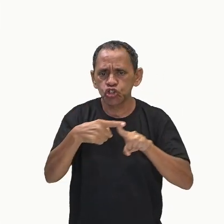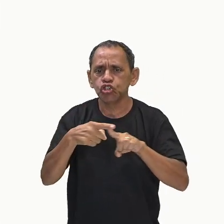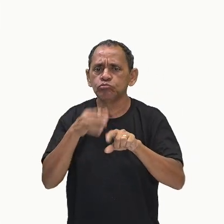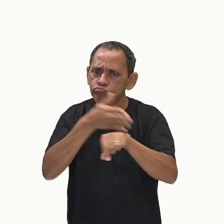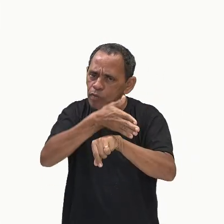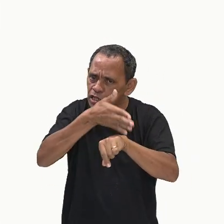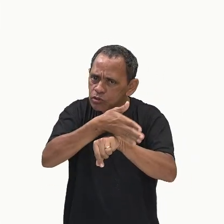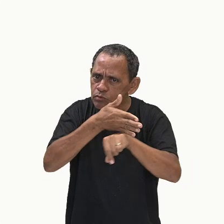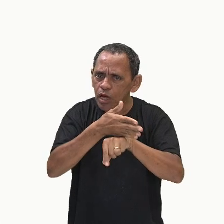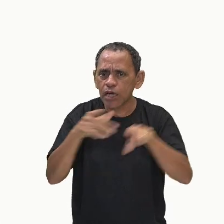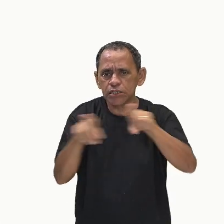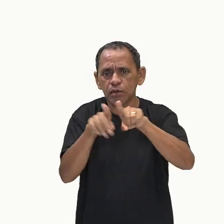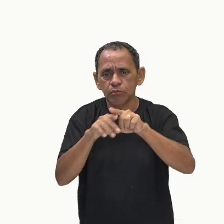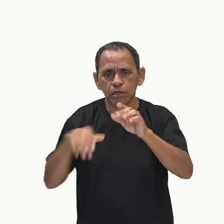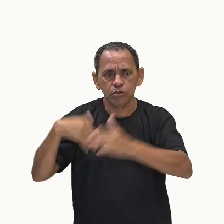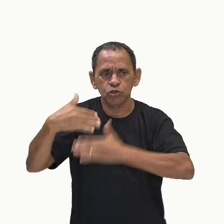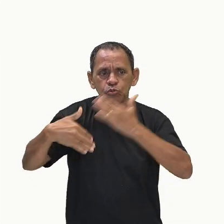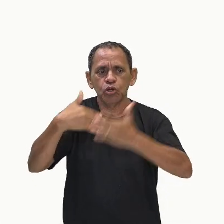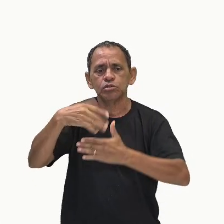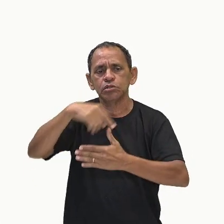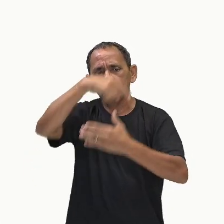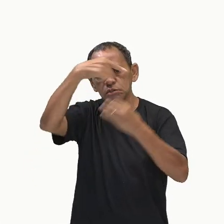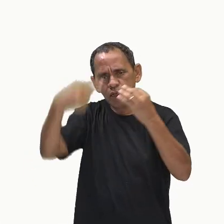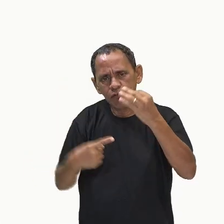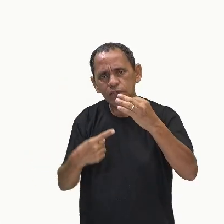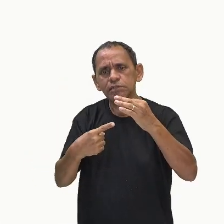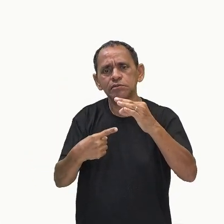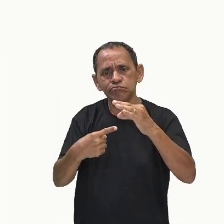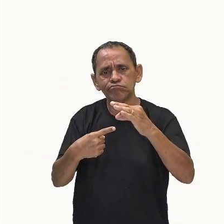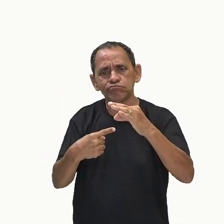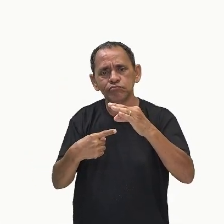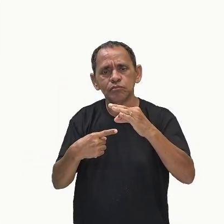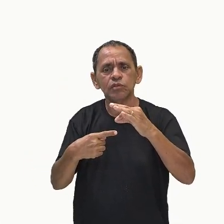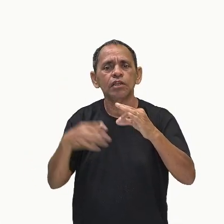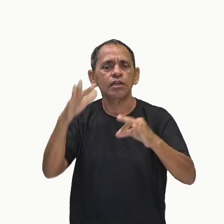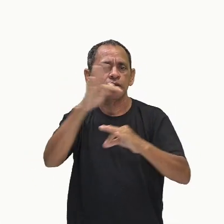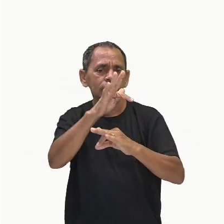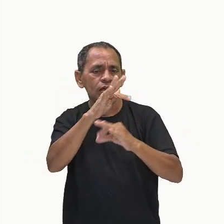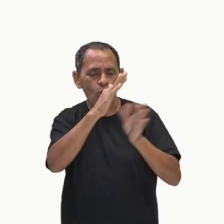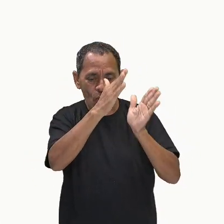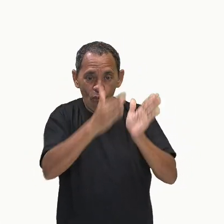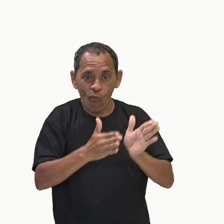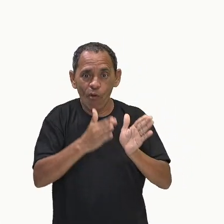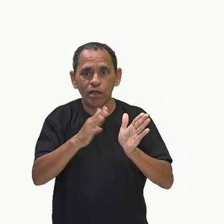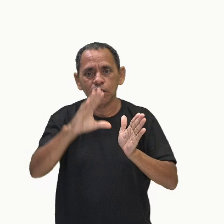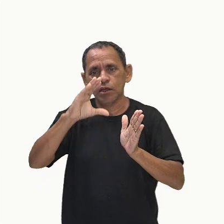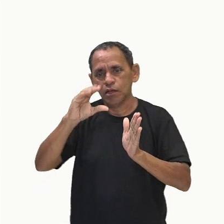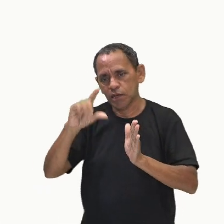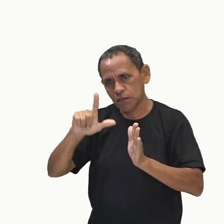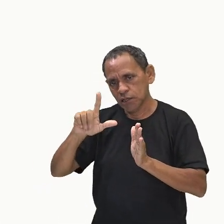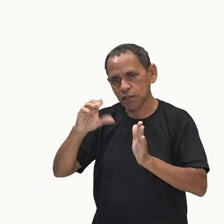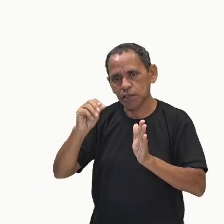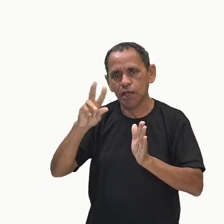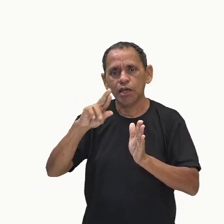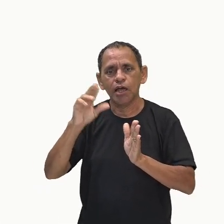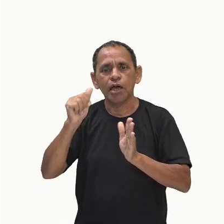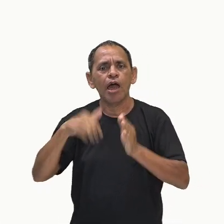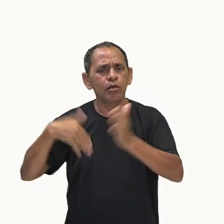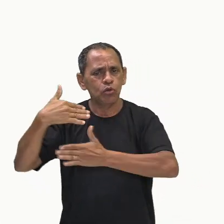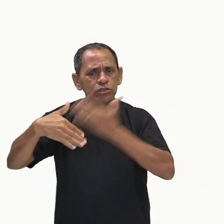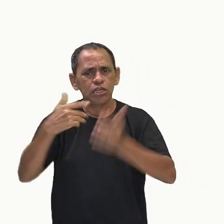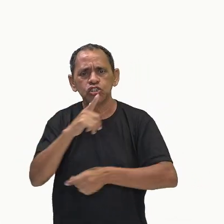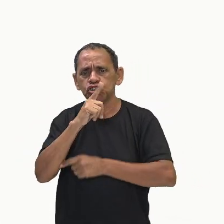parte do processo da fase clara. Durante esse processo, as moléculas de água também são convertidas